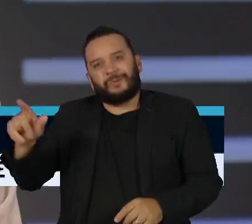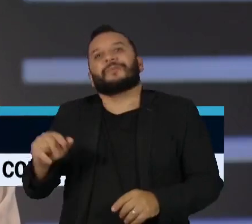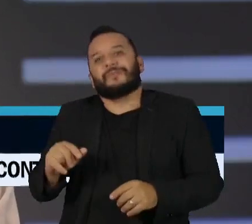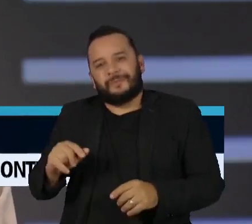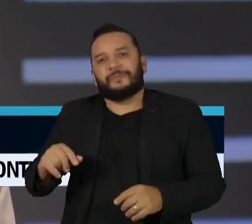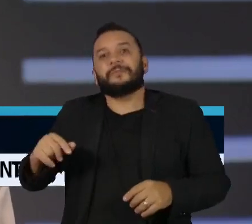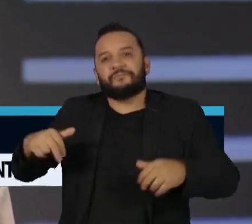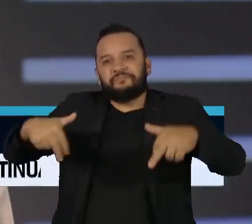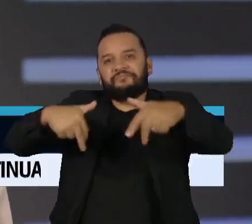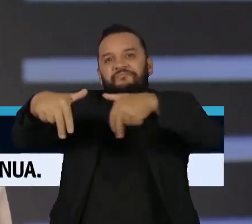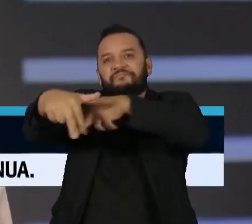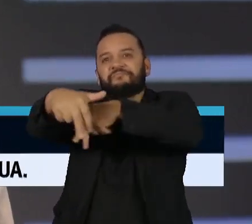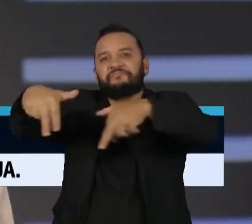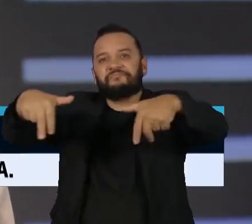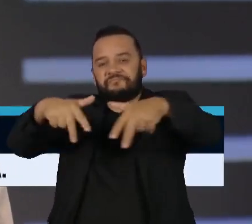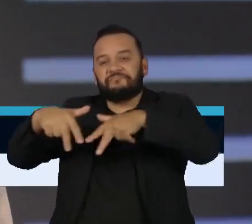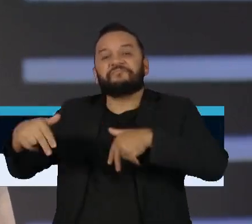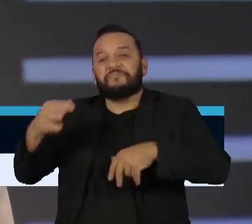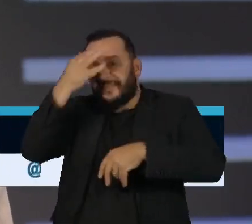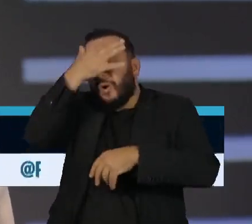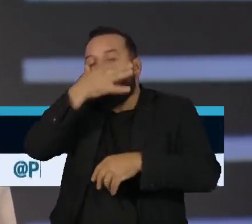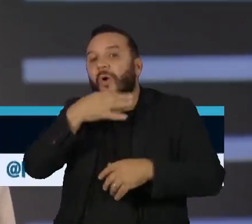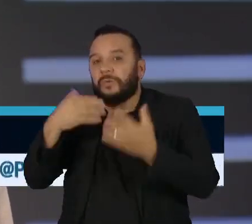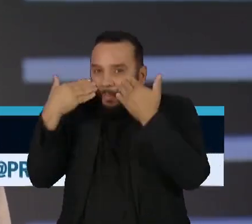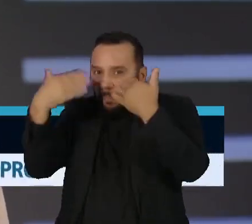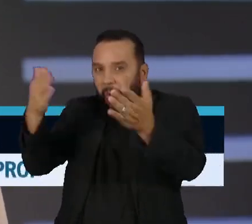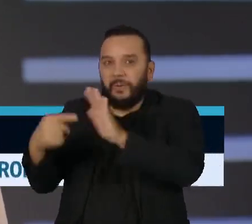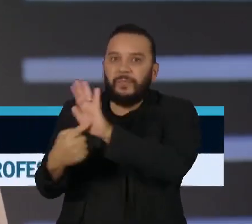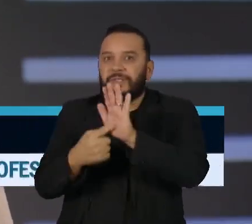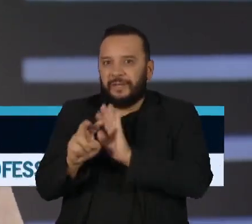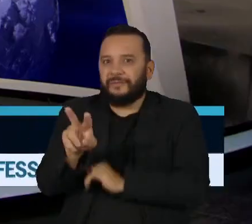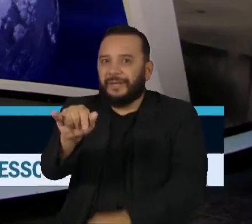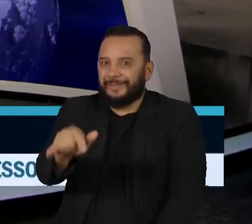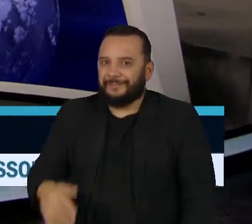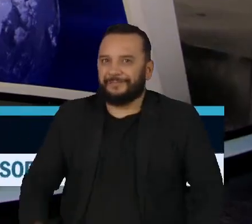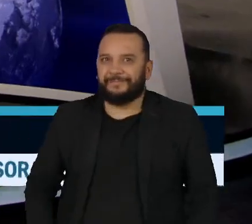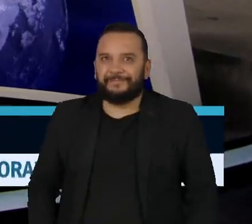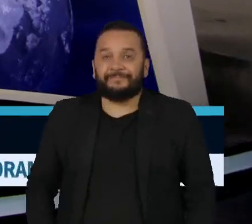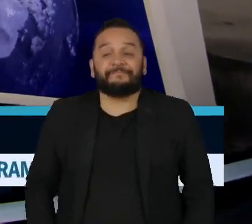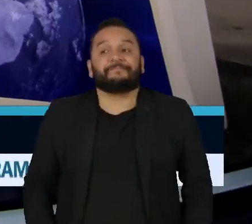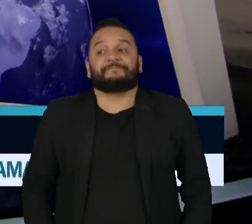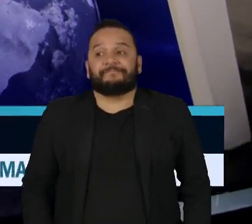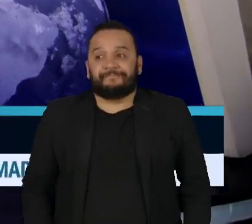na hora que essas imagens forem divulgadas os nomes deles pelo menos aliás